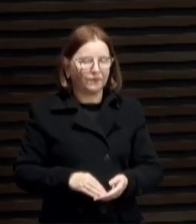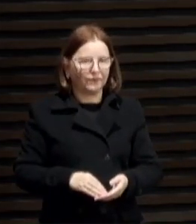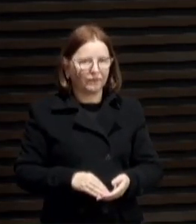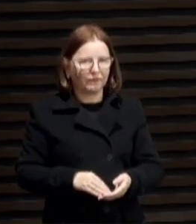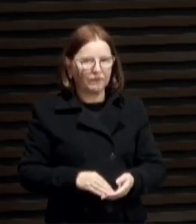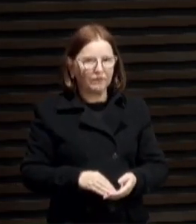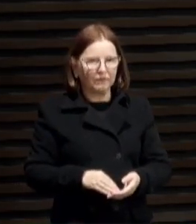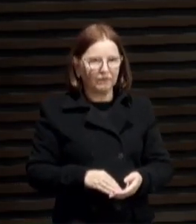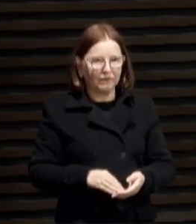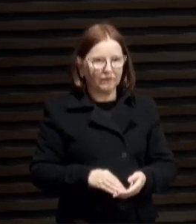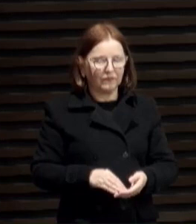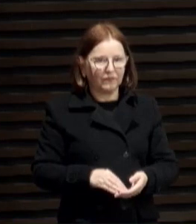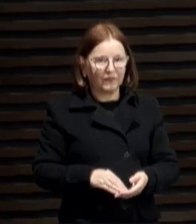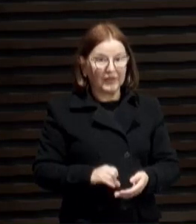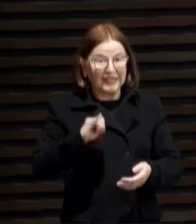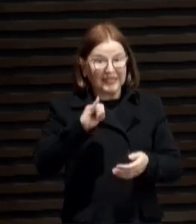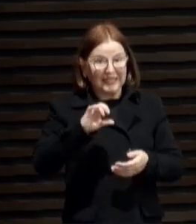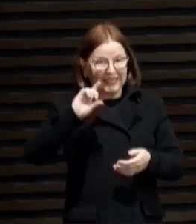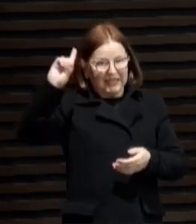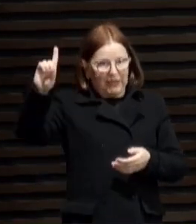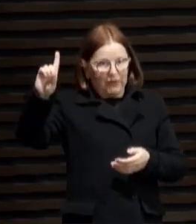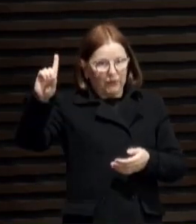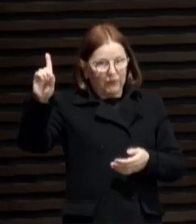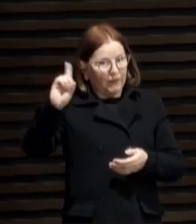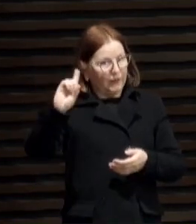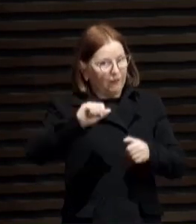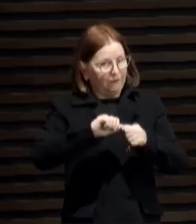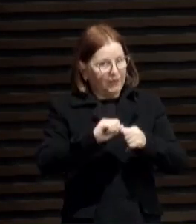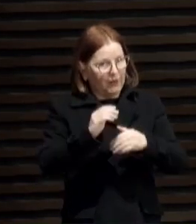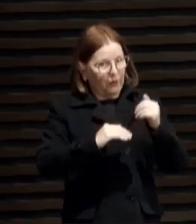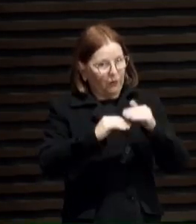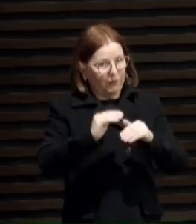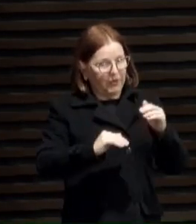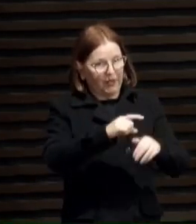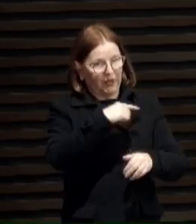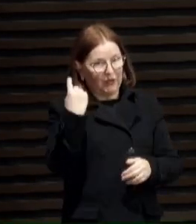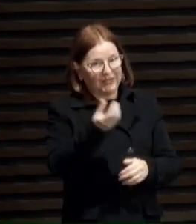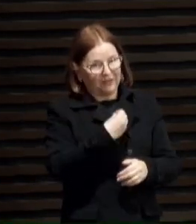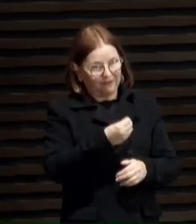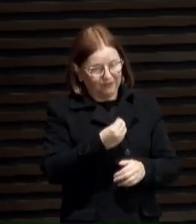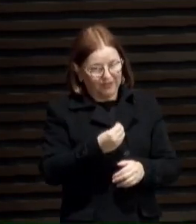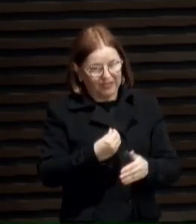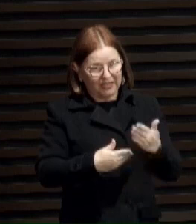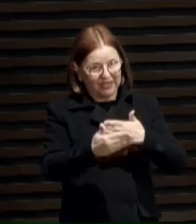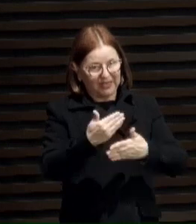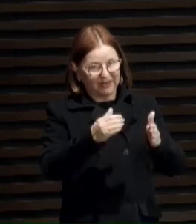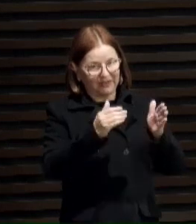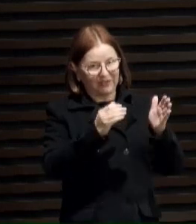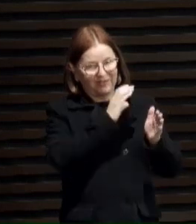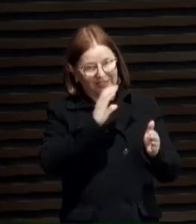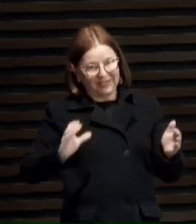Deus agindo nas nossas vidas por meio de Cristo Jesus, meus amados, ia estar todo mundo